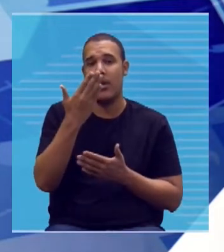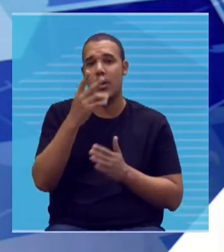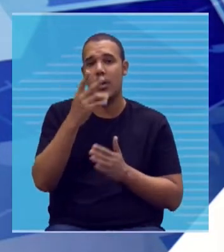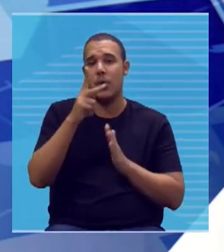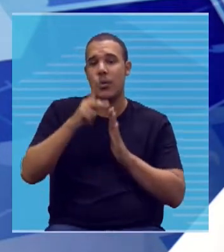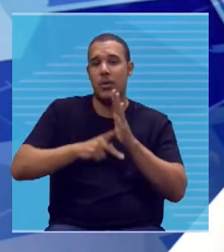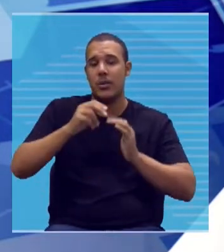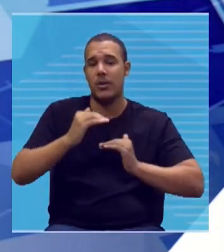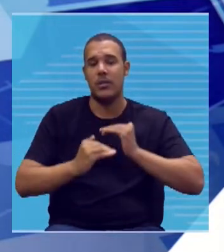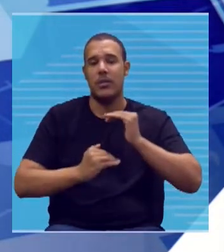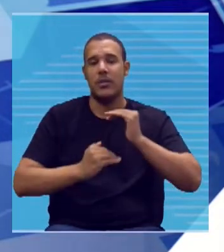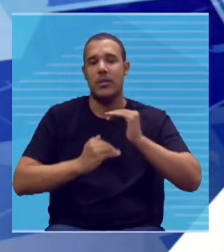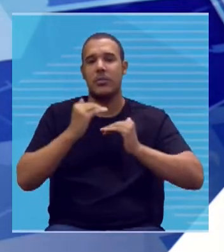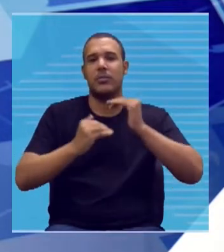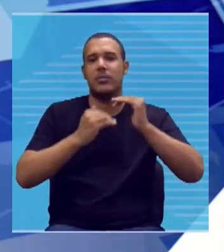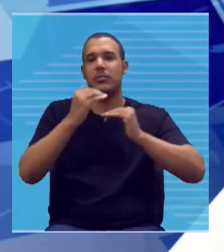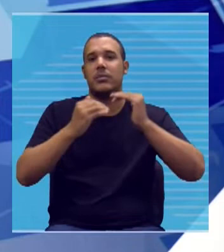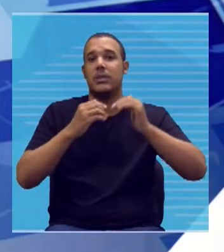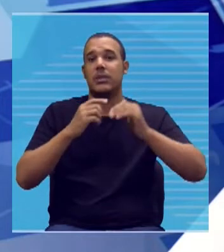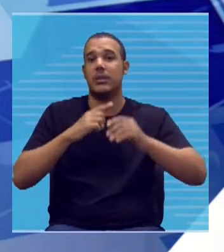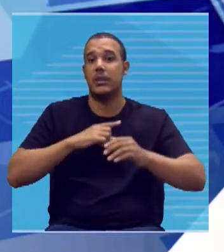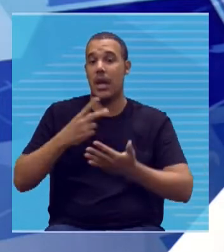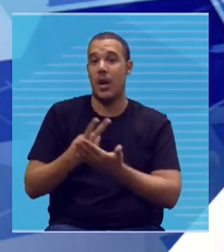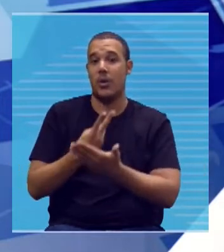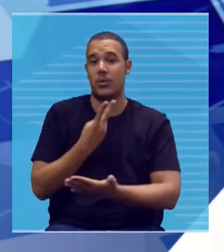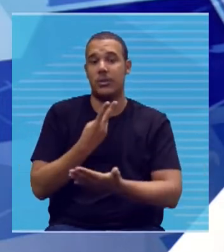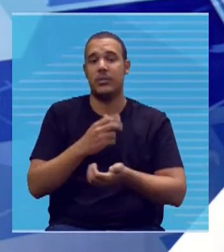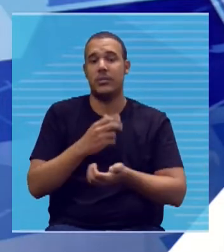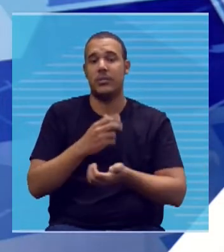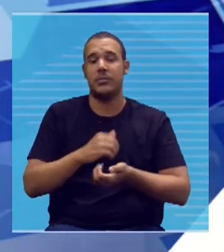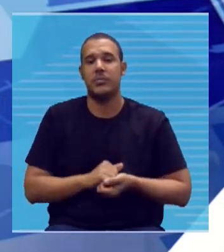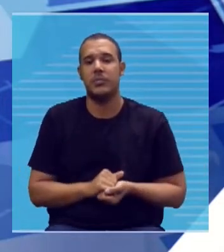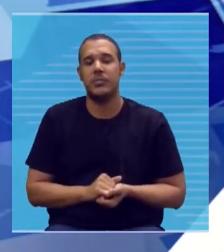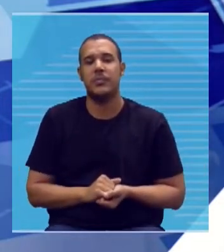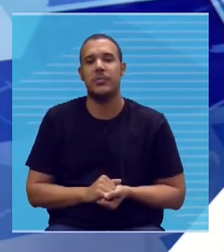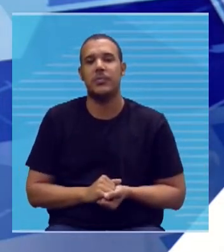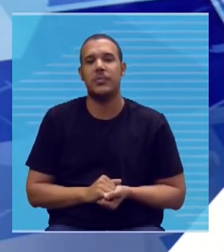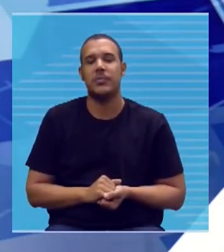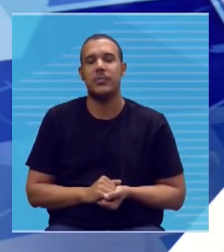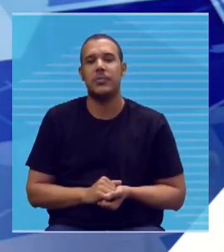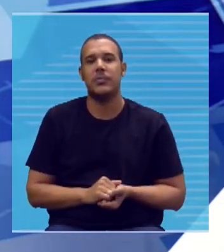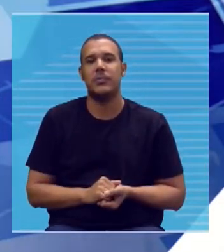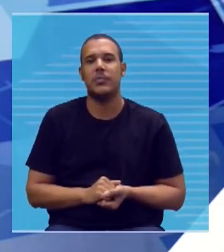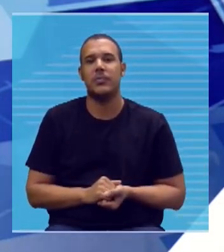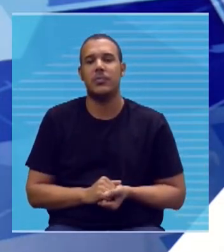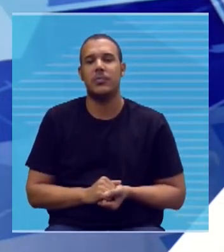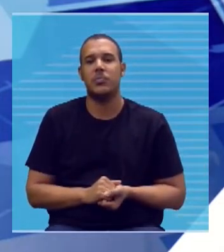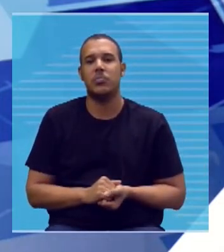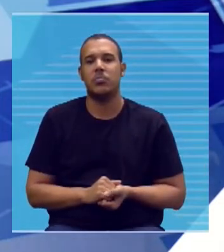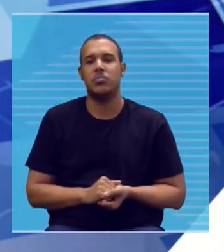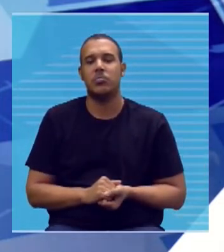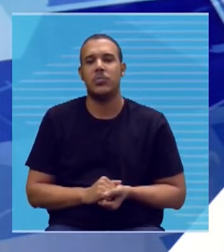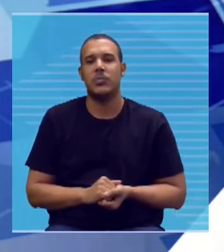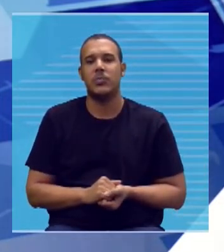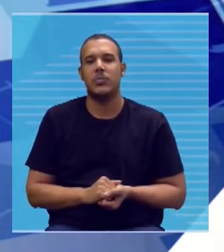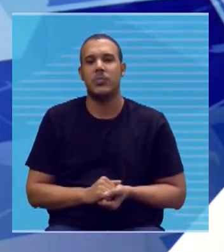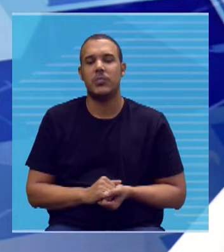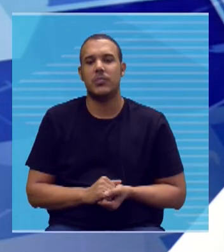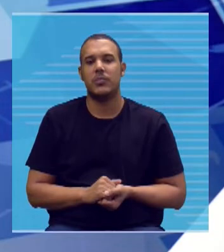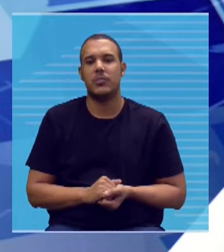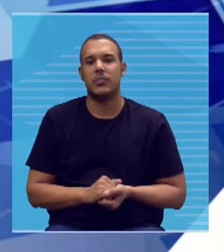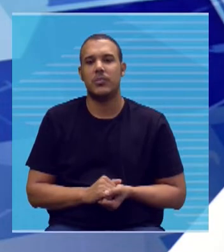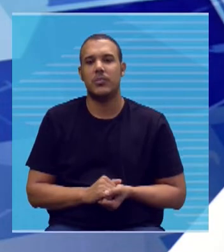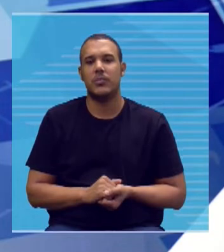o processo evolutivo ocorre simples assim e lá simples assim